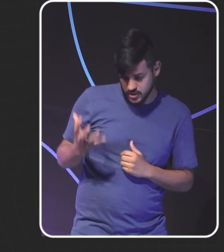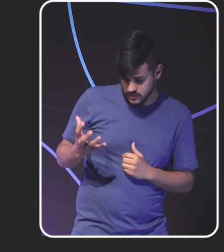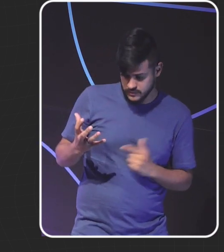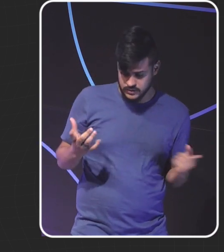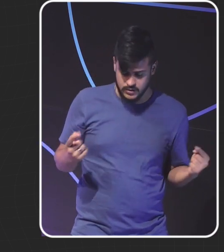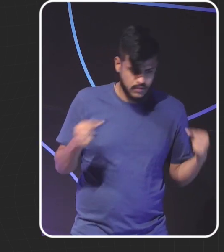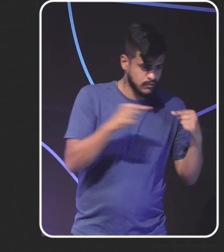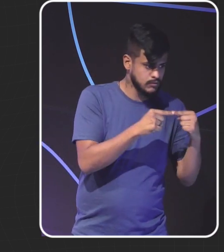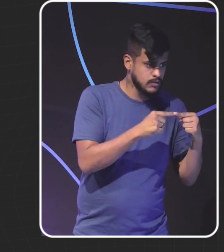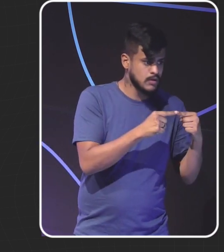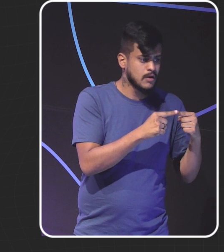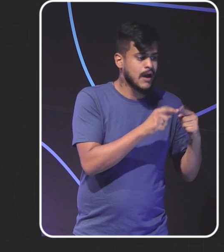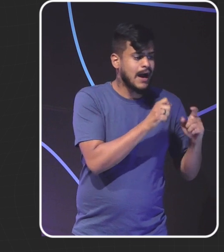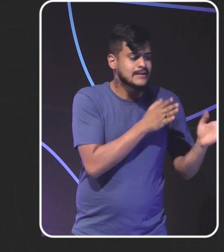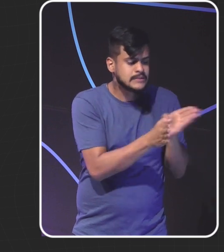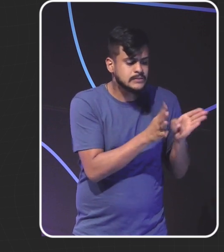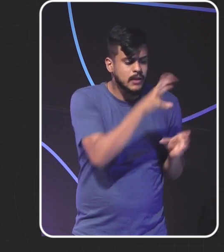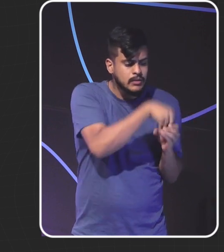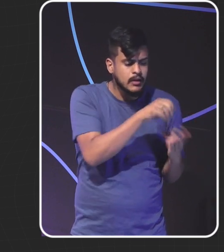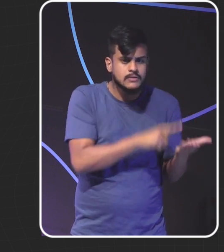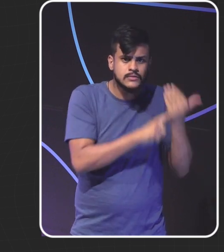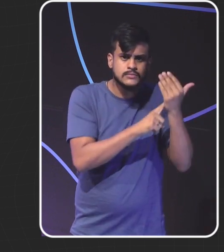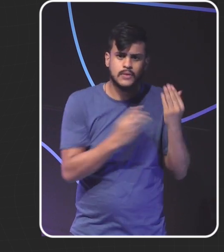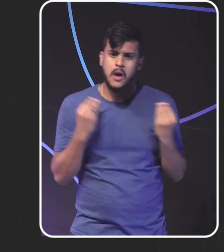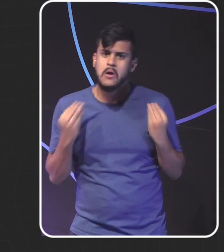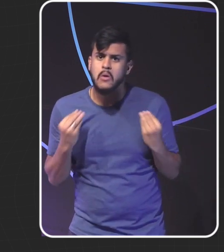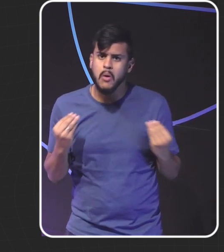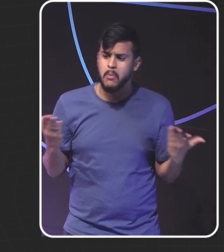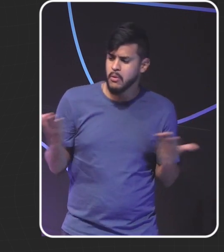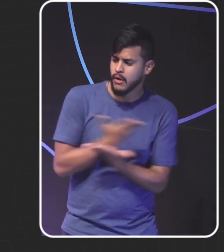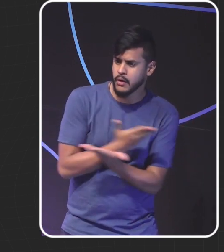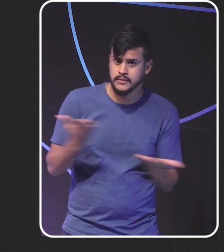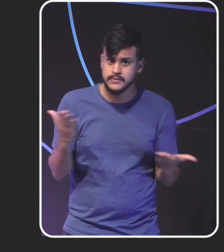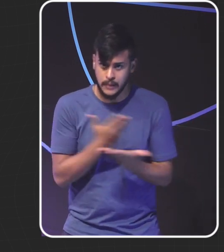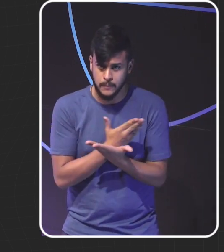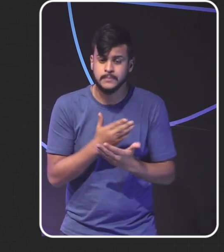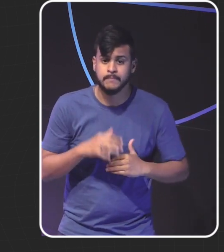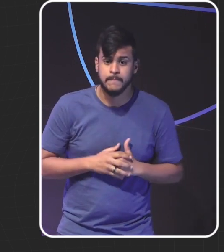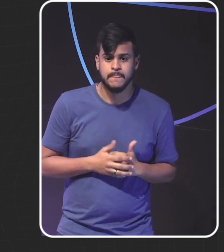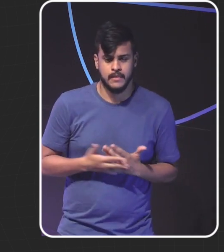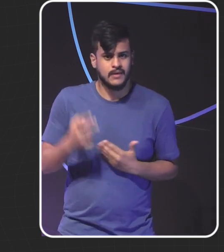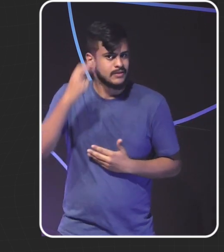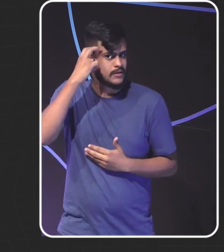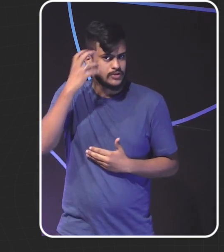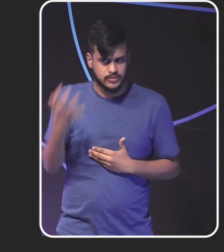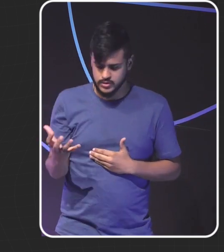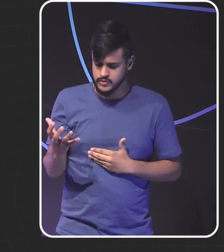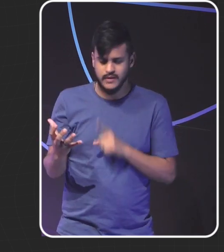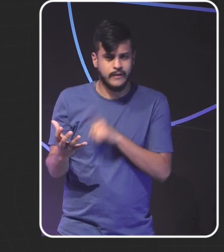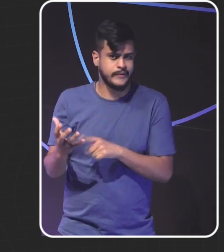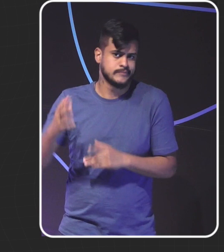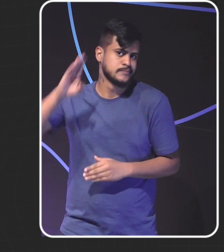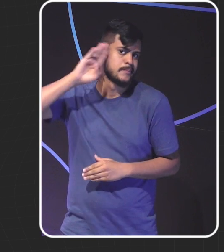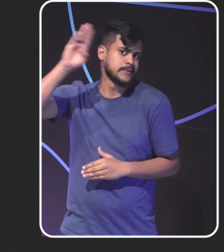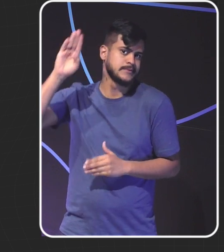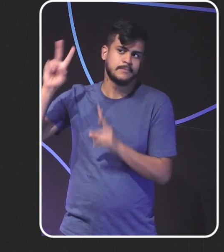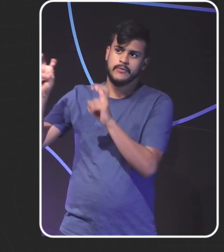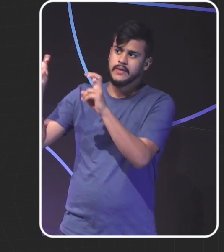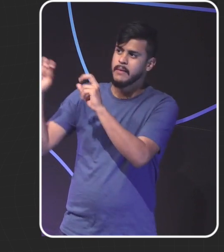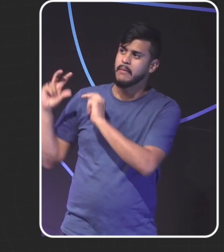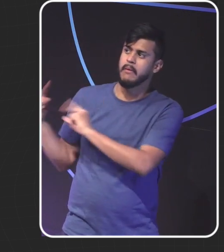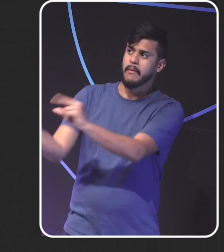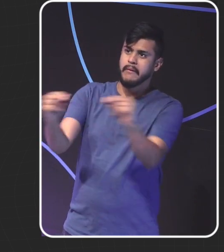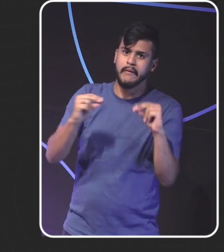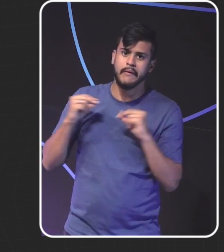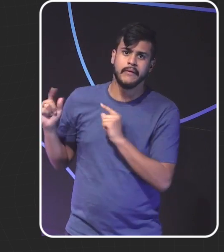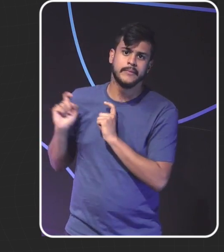artificial com a acessibilidade na web. Hoje, a inteligência artificial é talvez o tema do momento que a gente está discutindo,